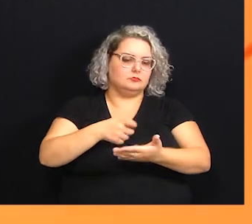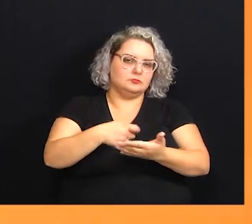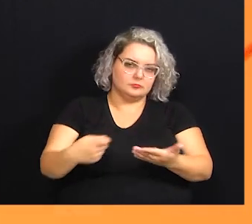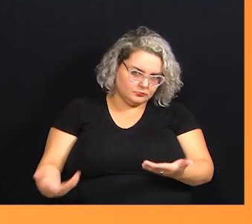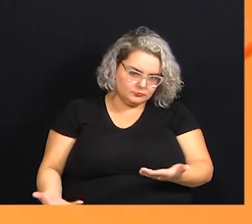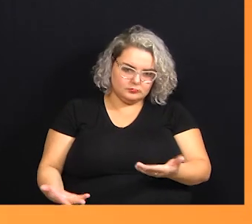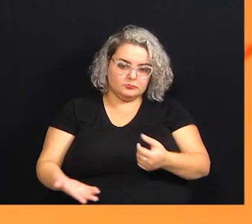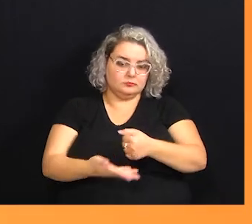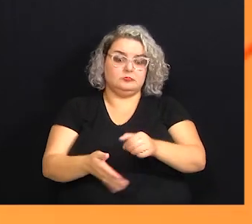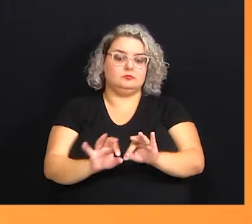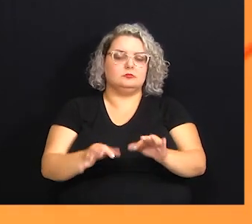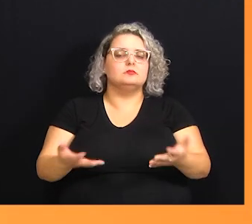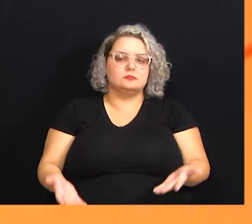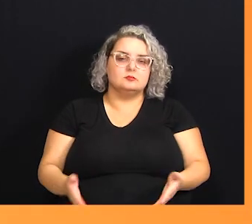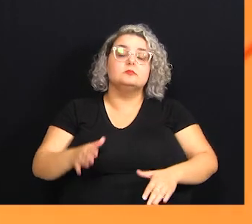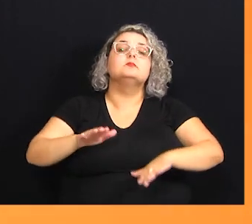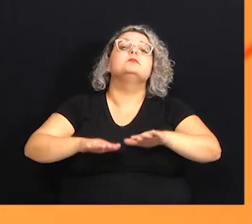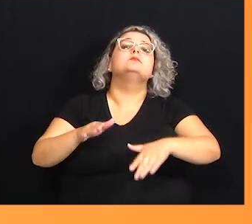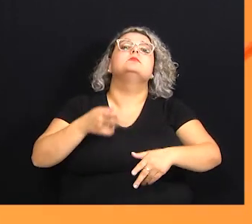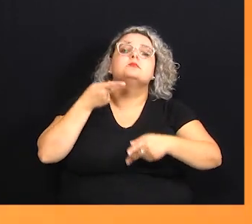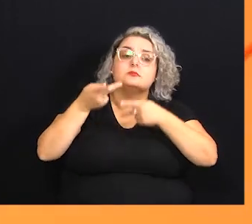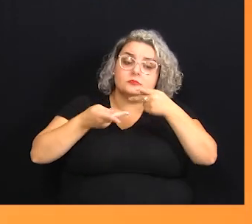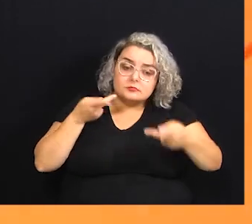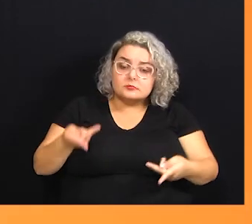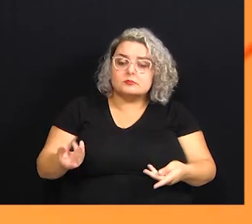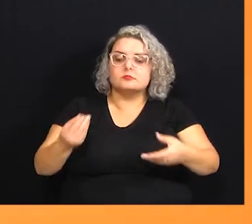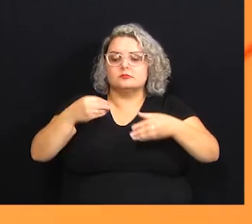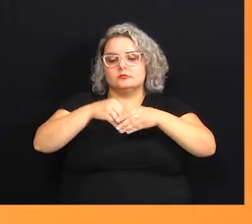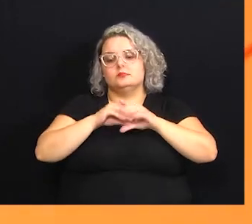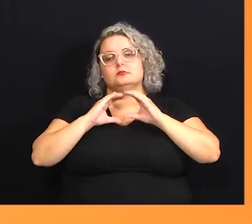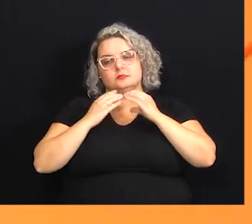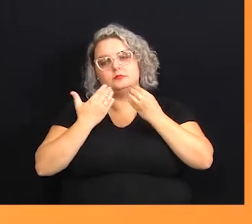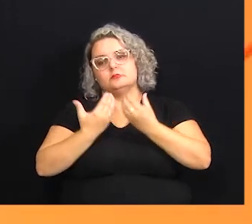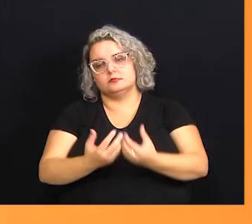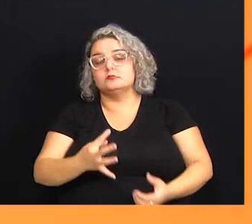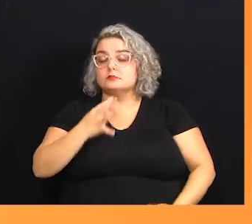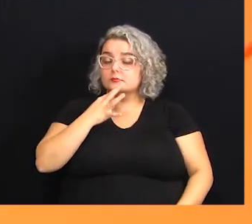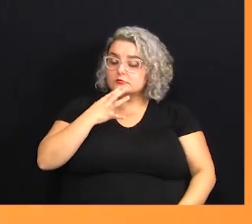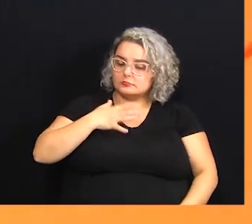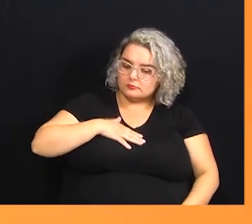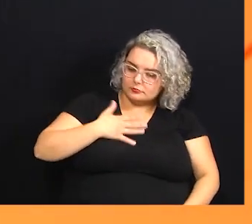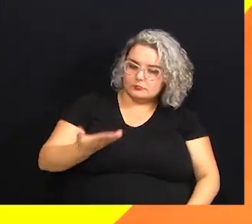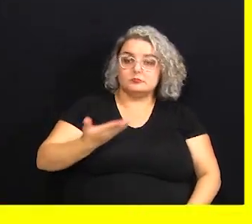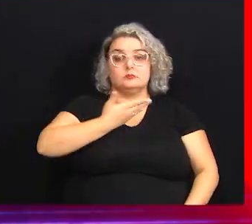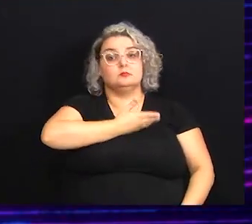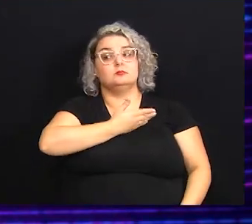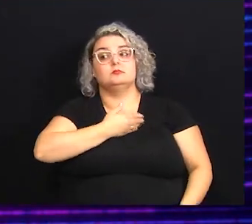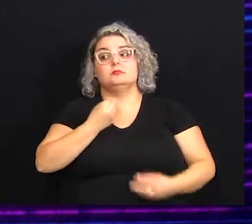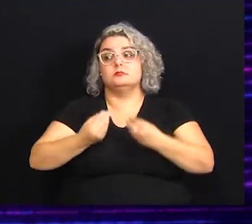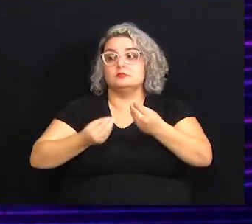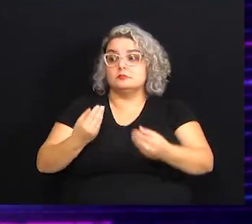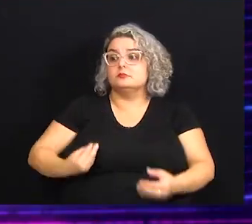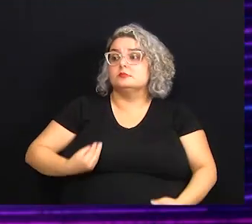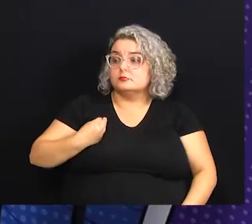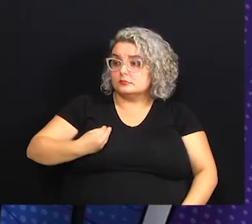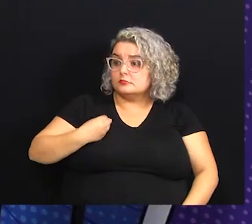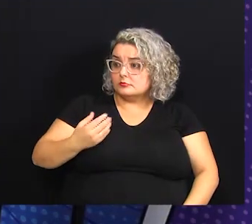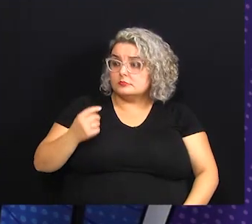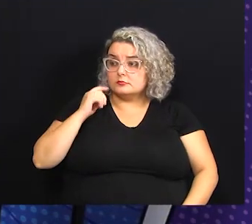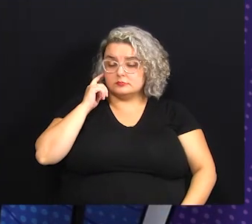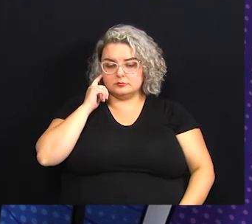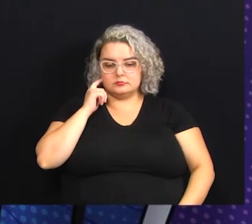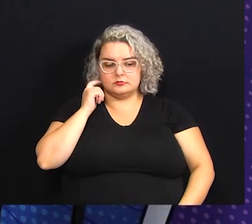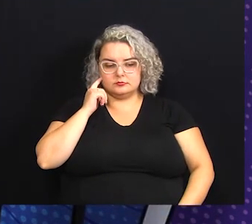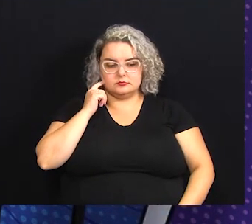nada. E muitas vezes eu falei com pessoas da comunidade também, conhecidos meus, amigos, situações que eles passam,